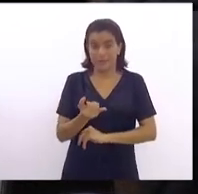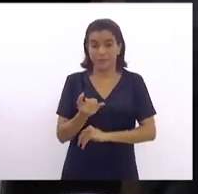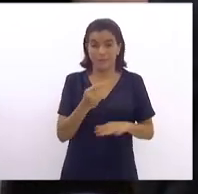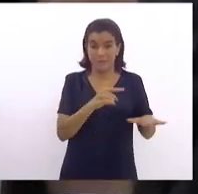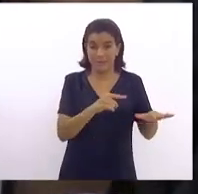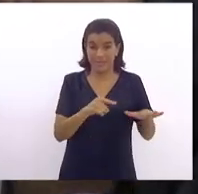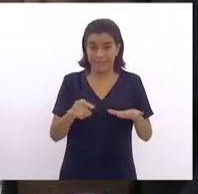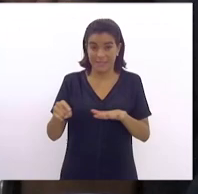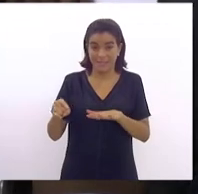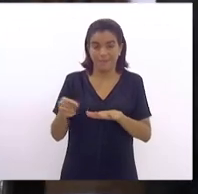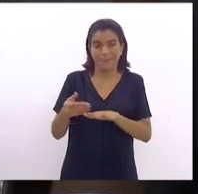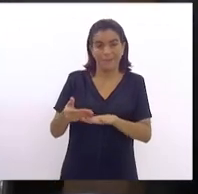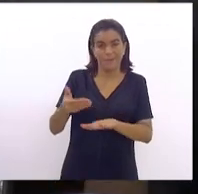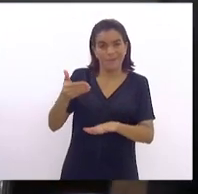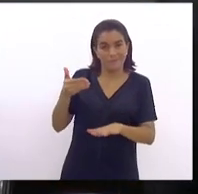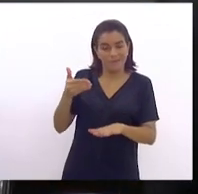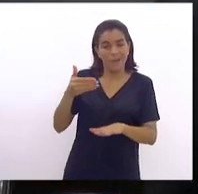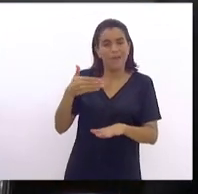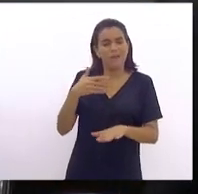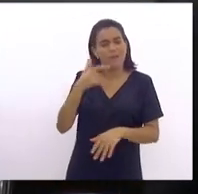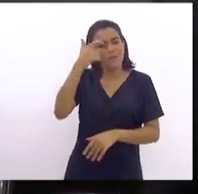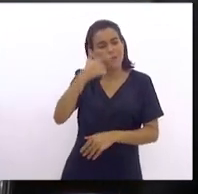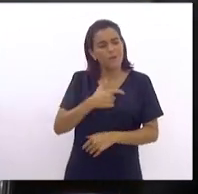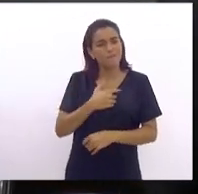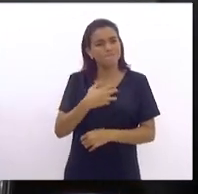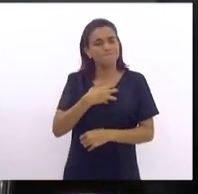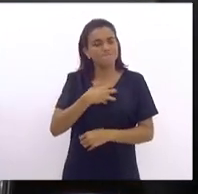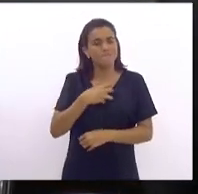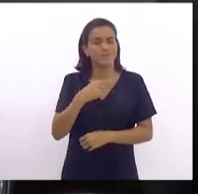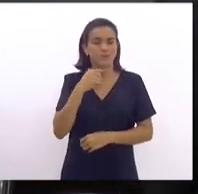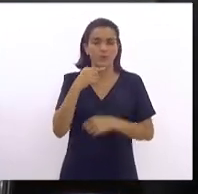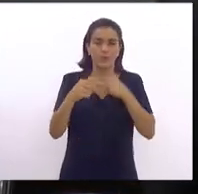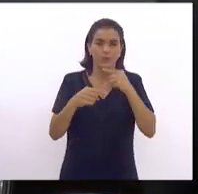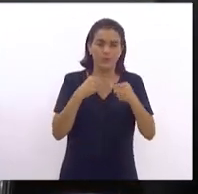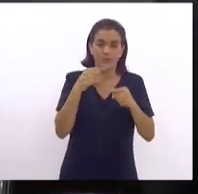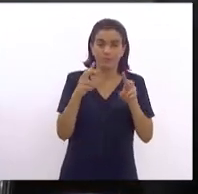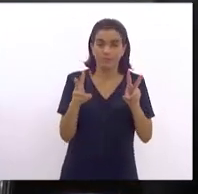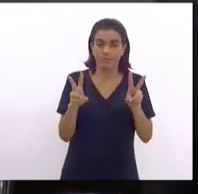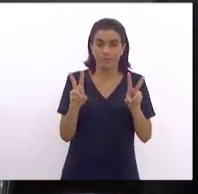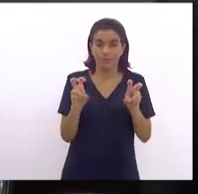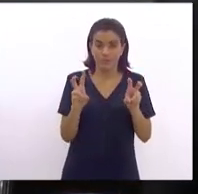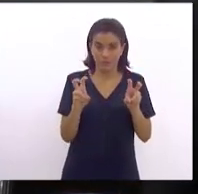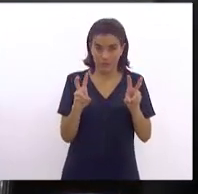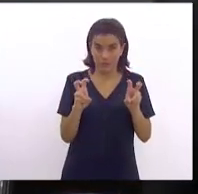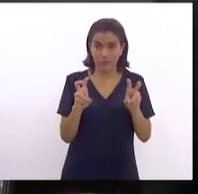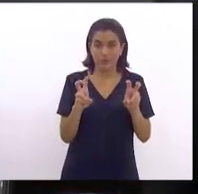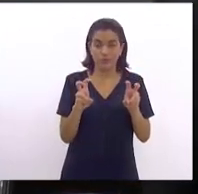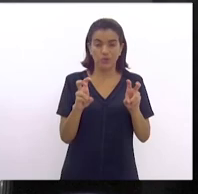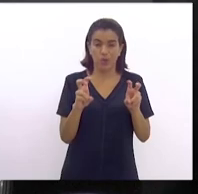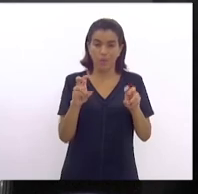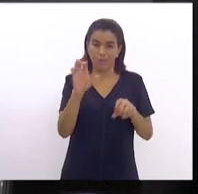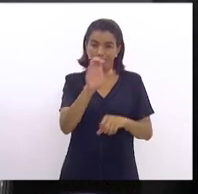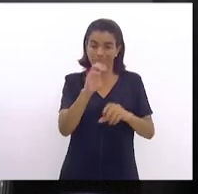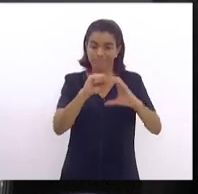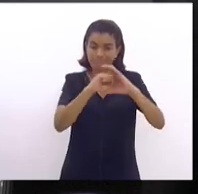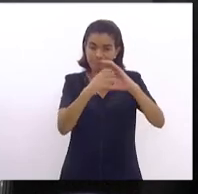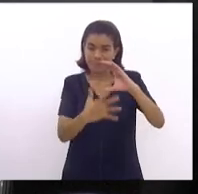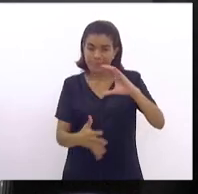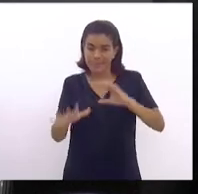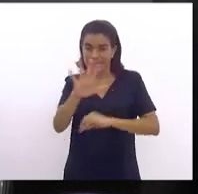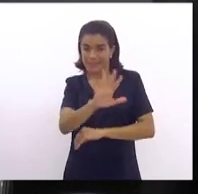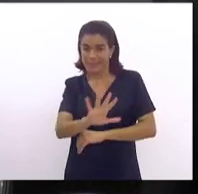semana anterior, inclusive, a minha dúvida era realmente com relação... a forma,